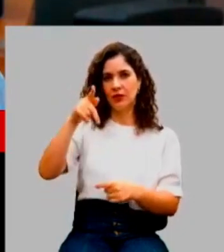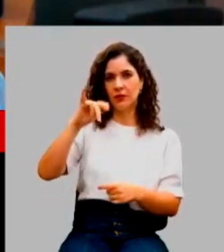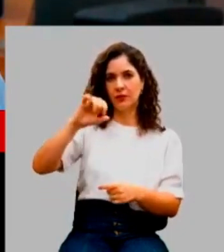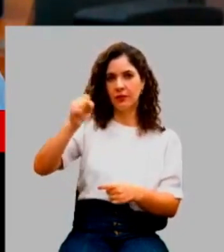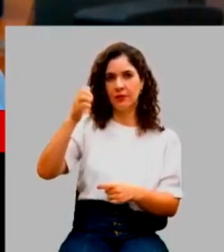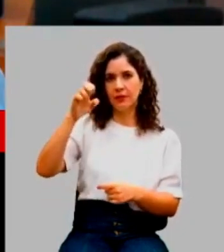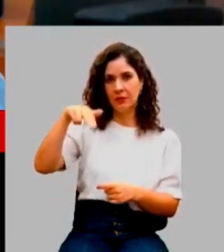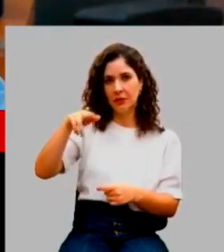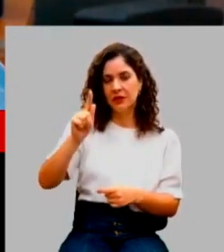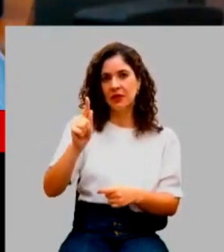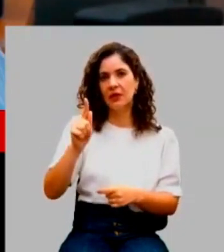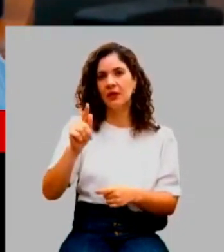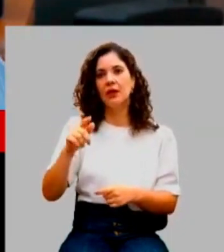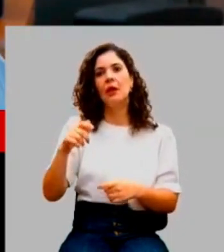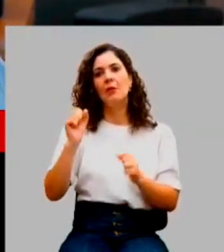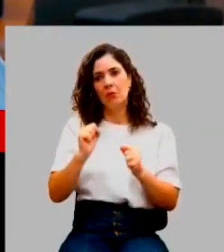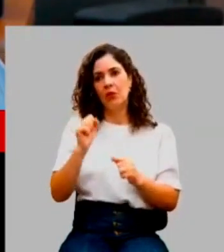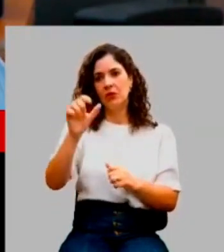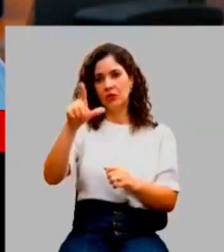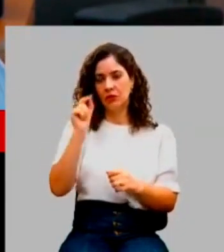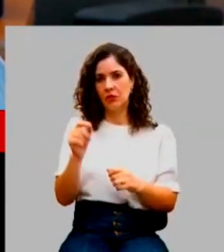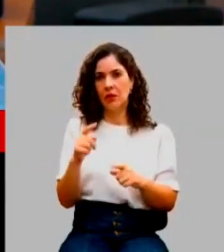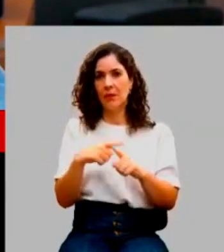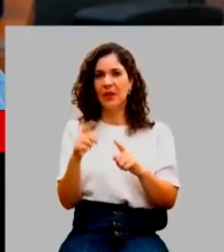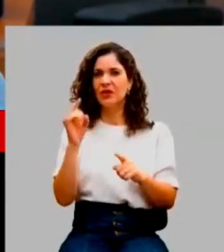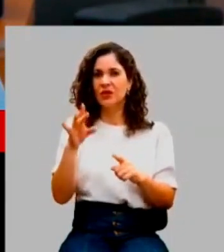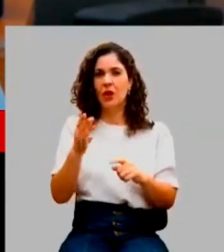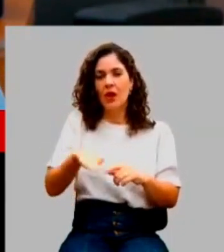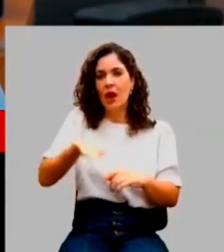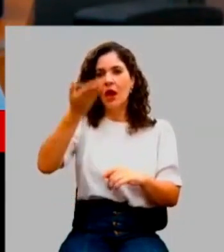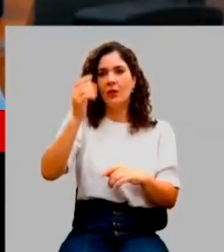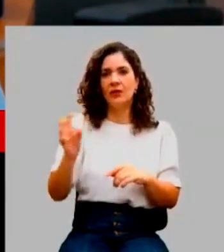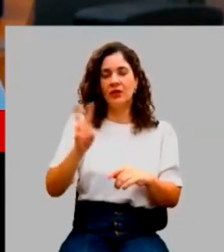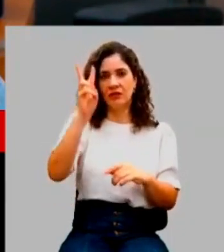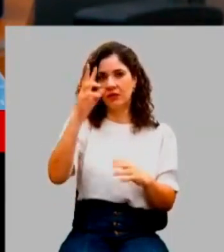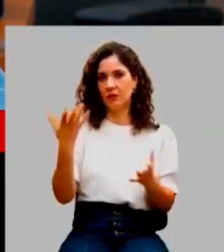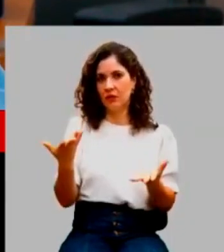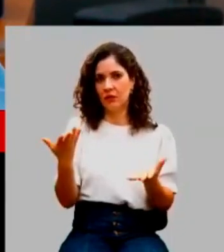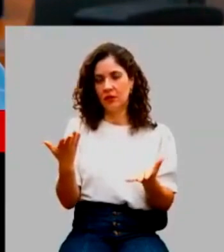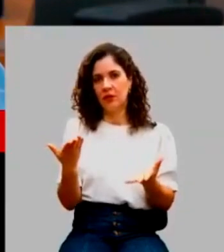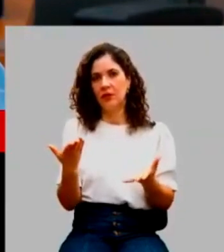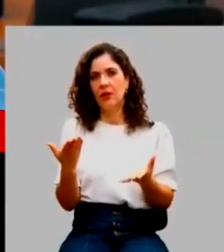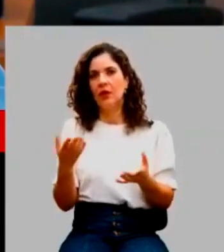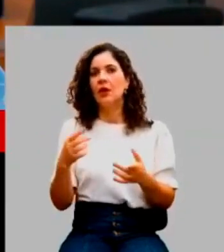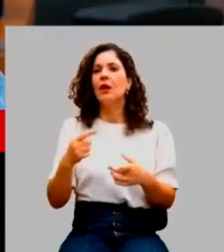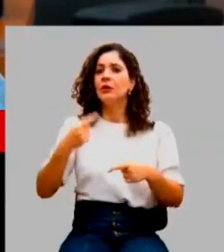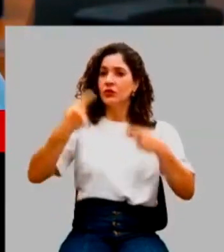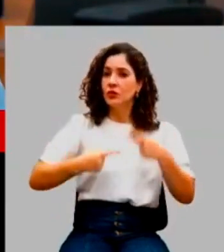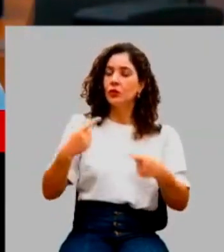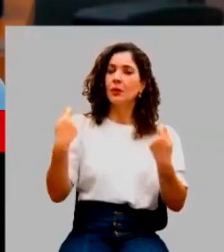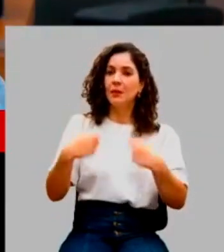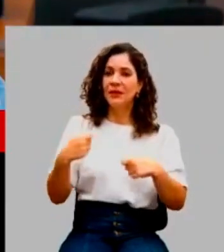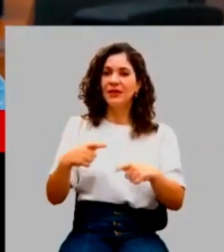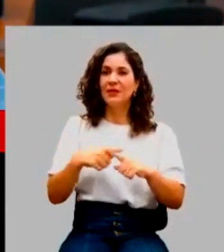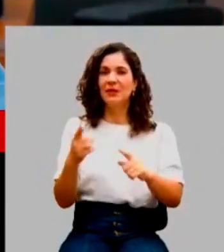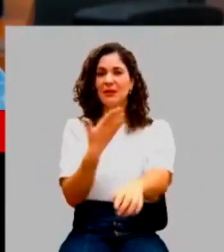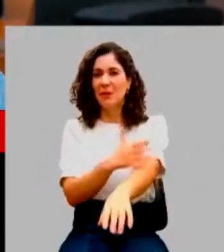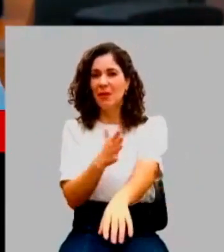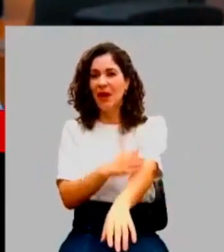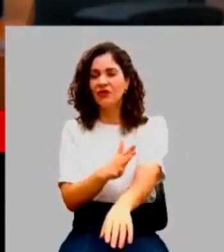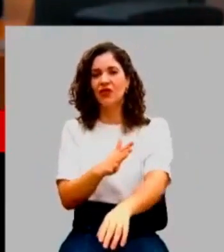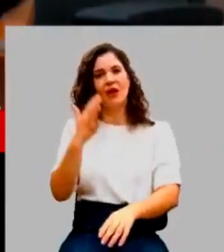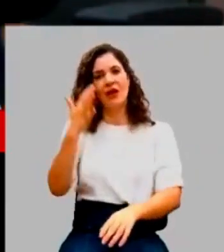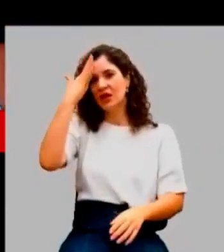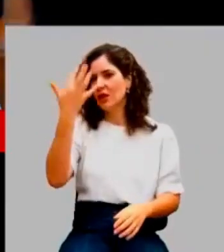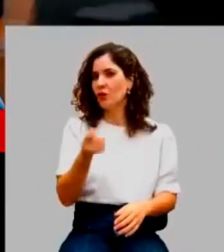do ipseng aumentar só aumentar isso daí é é um discurso necessário mas ele na prática ele não vai funcionar Porque são